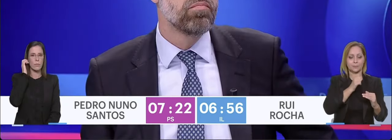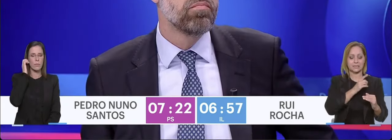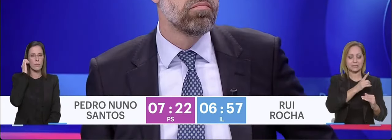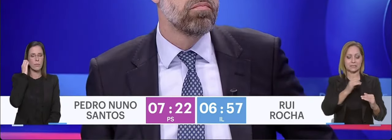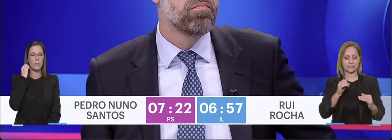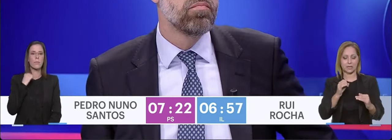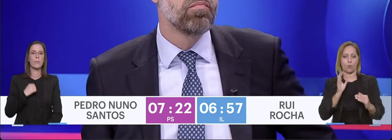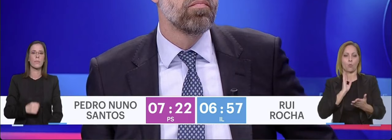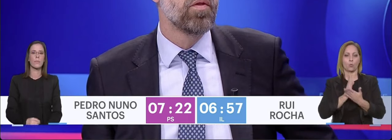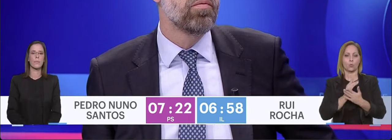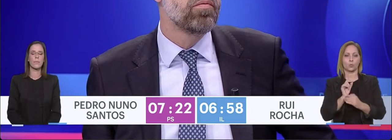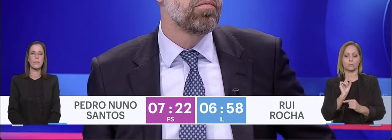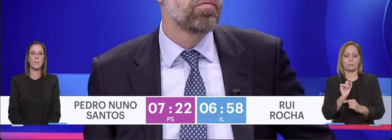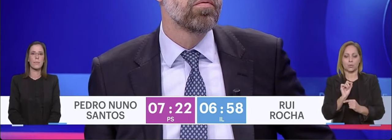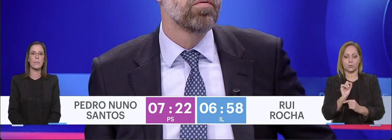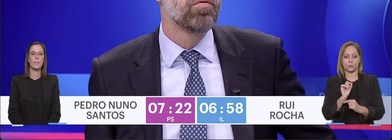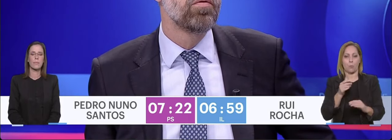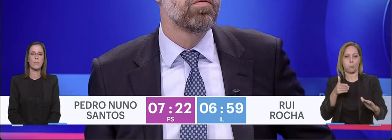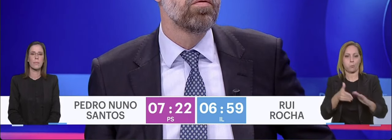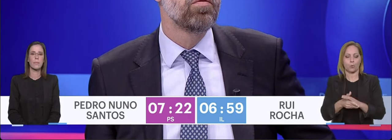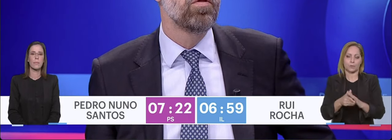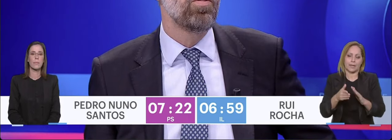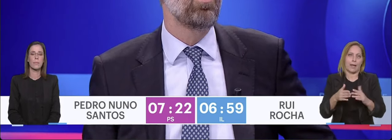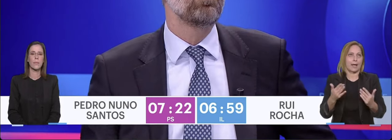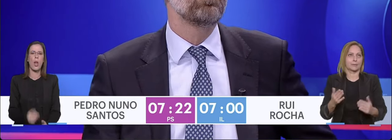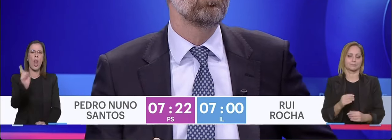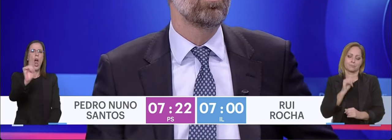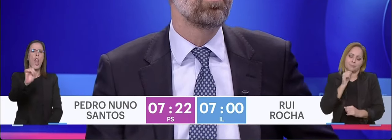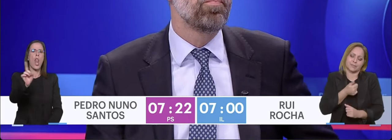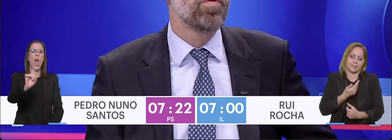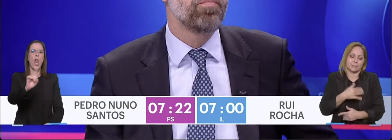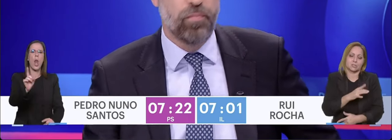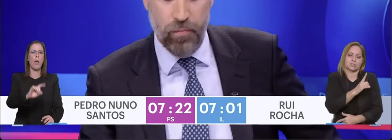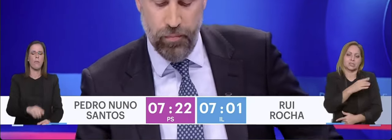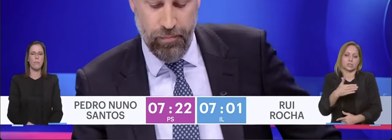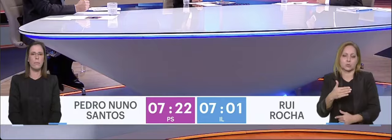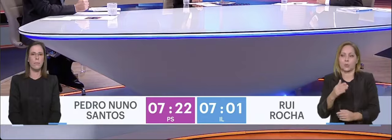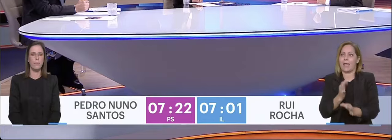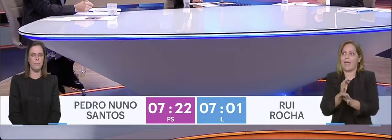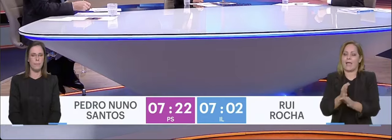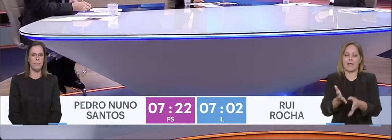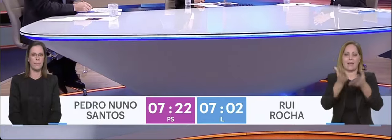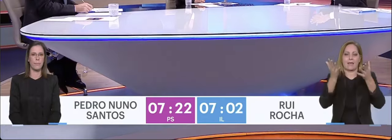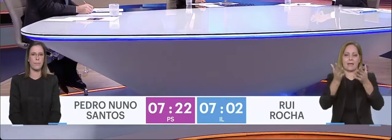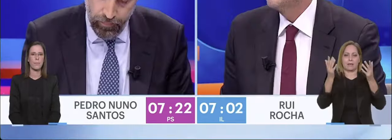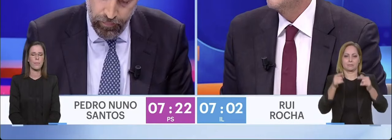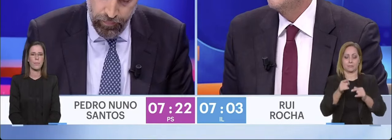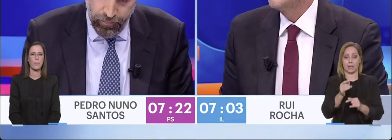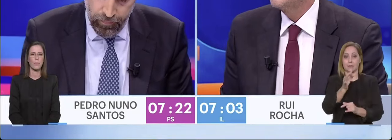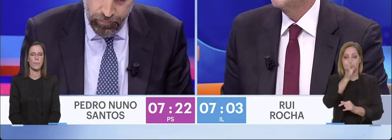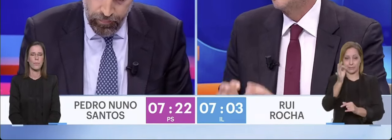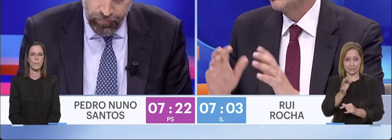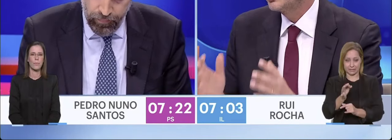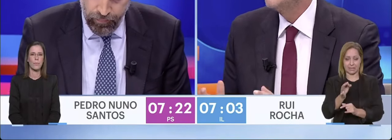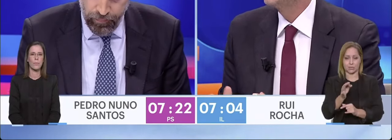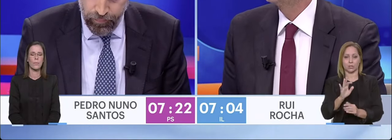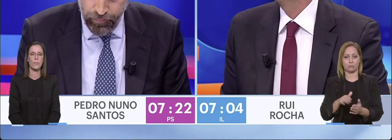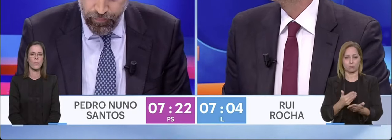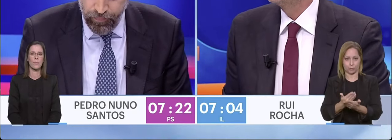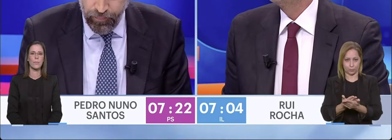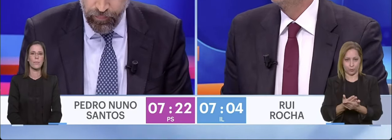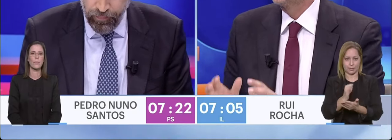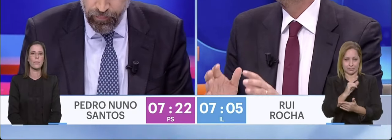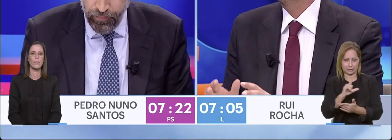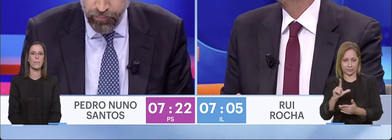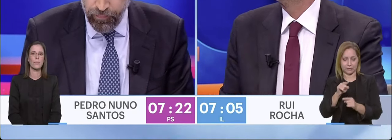último minuto Marca um golo e faz aqui uma festa porque só perdeu 6-1 mas eu digo a a taxa a taxa que iniciativa Liberal propõe é uma taxa e um sistema que